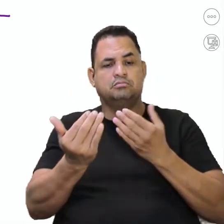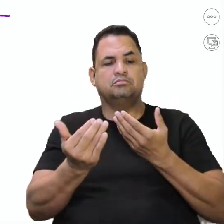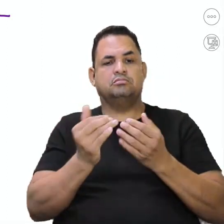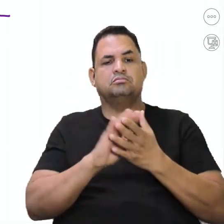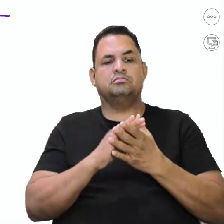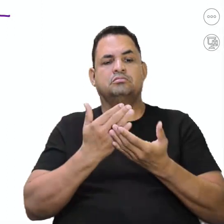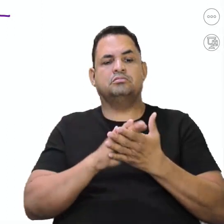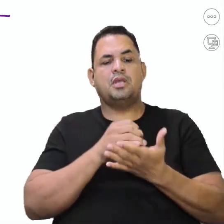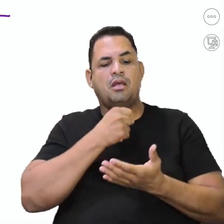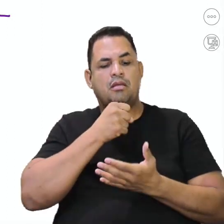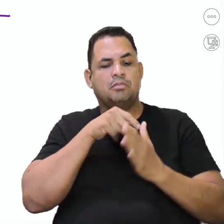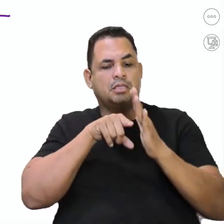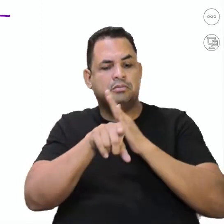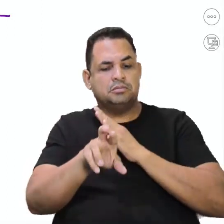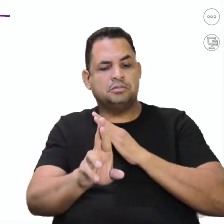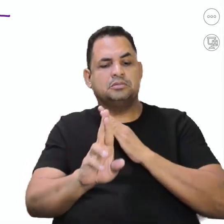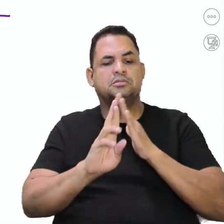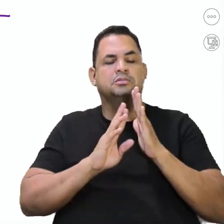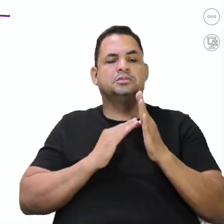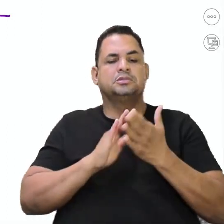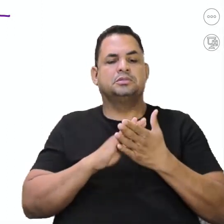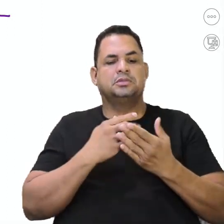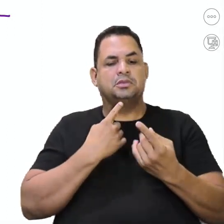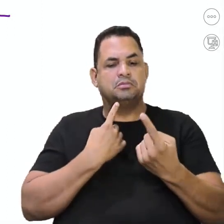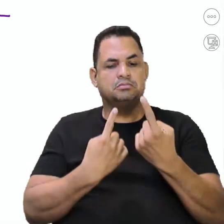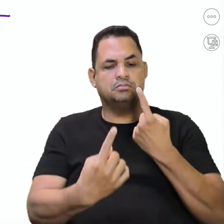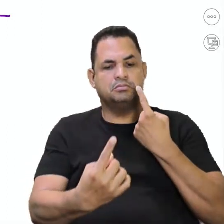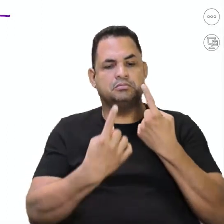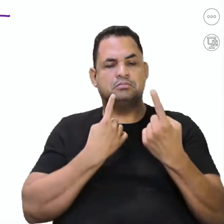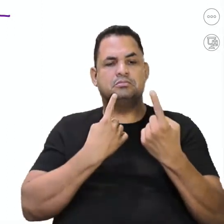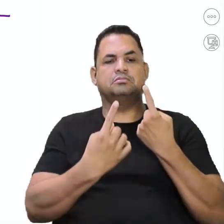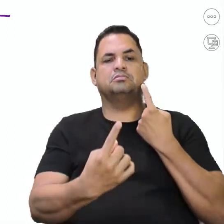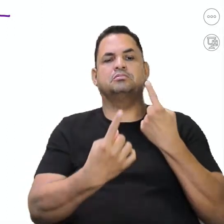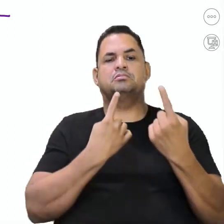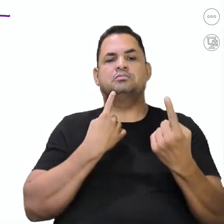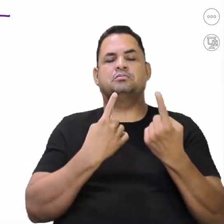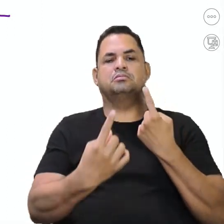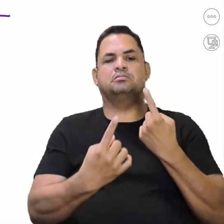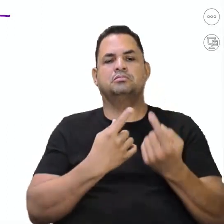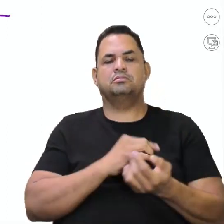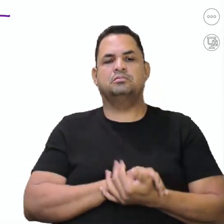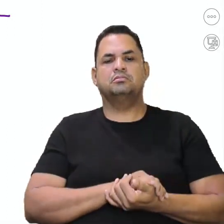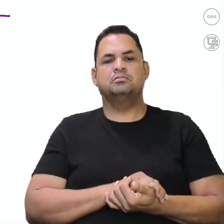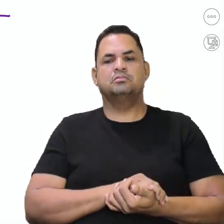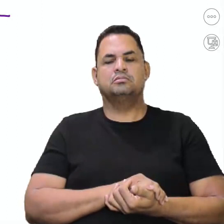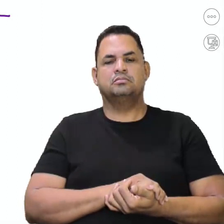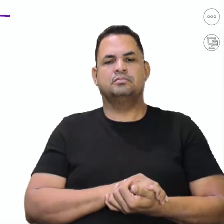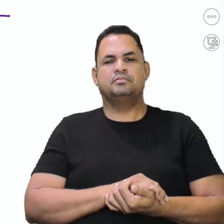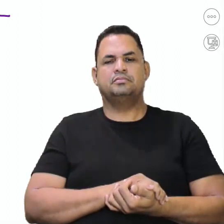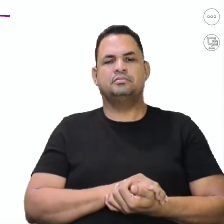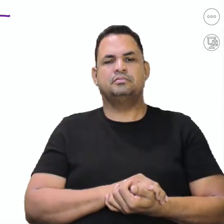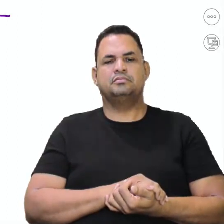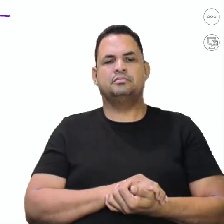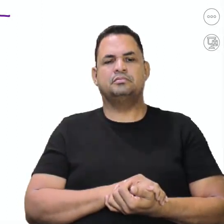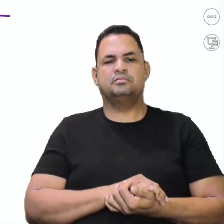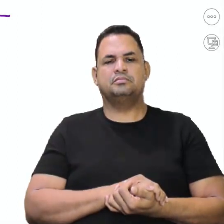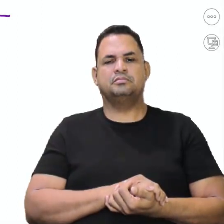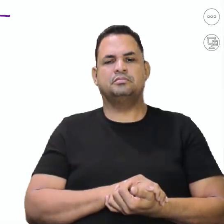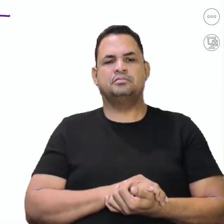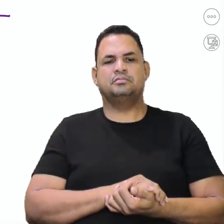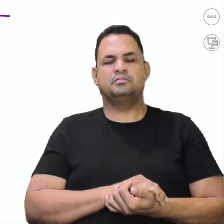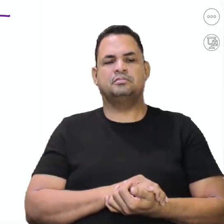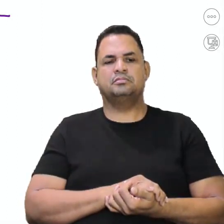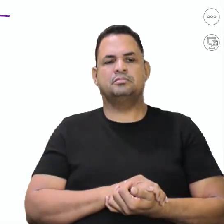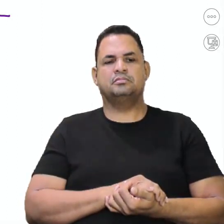transferidas entre o entrevistador e entre entrevistado e entrevistador. Certo? O entrevistador, esse aqui no final, tem o ER,